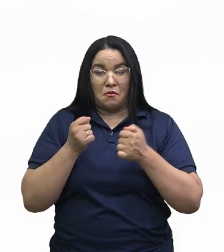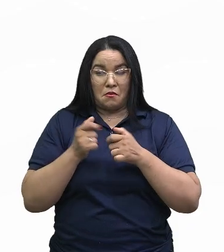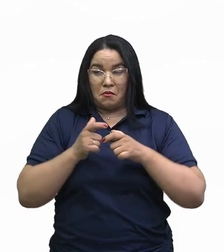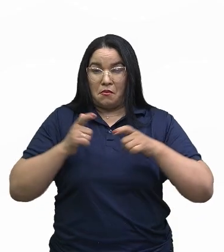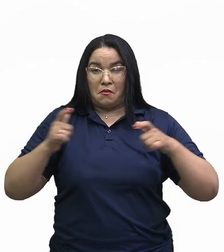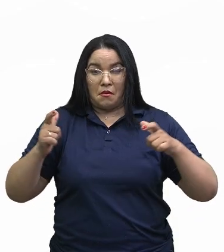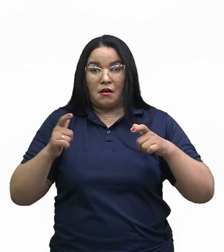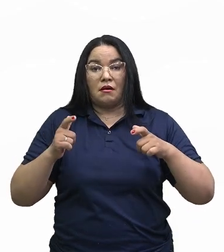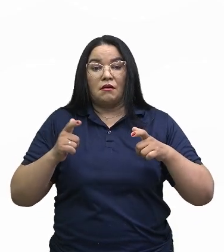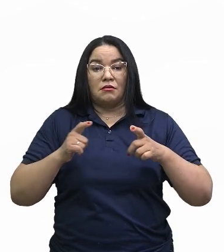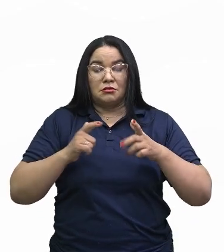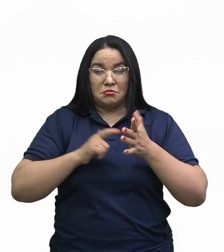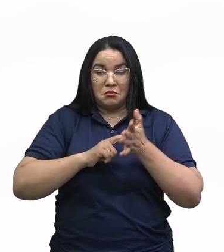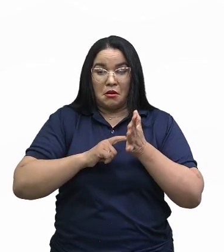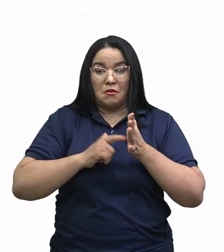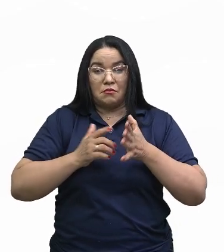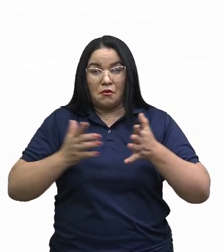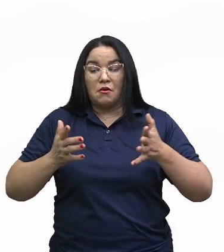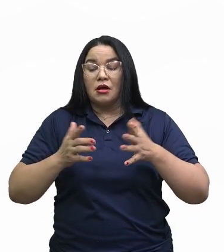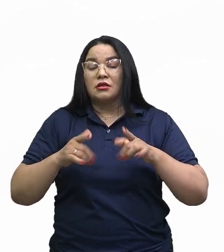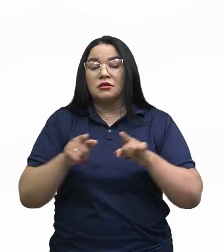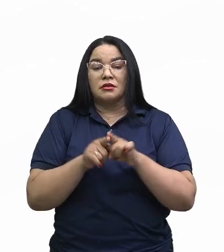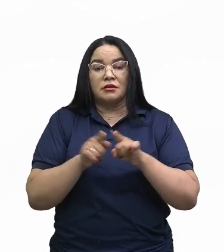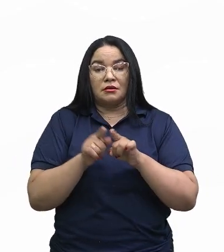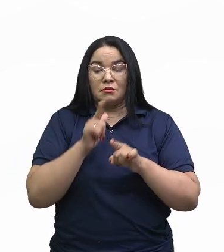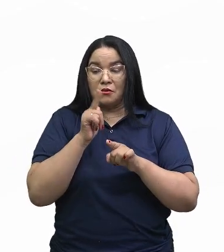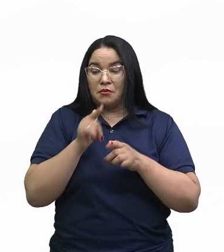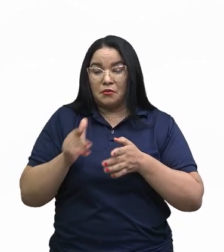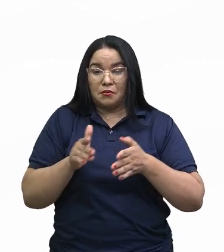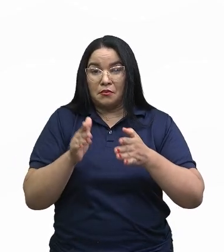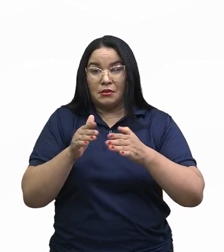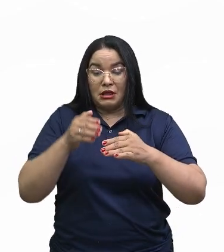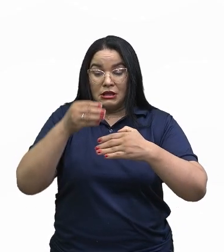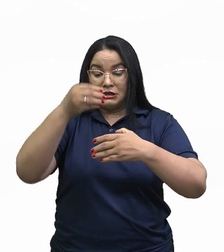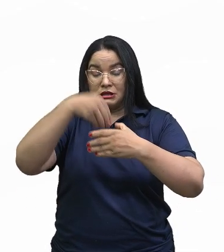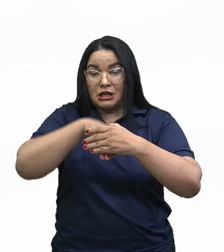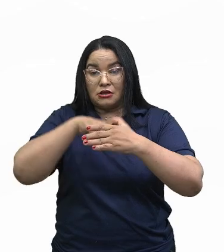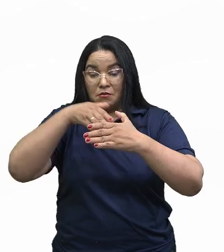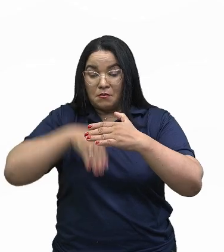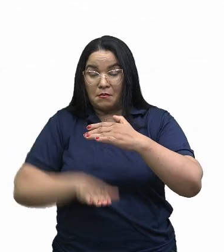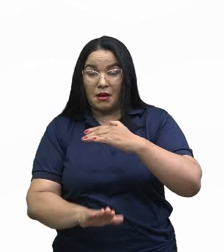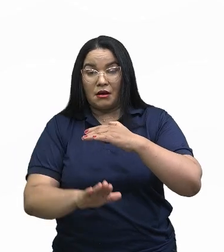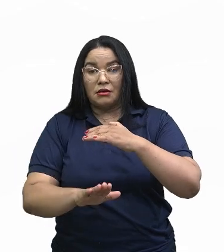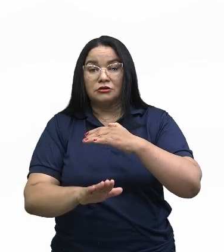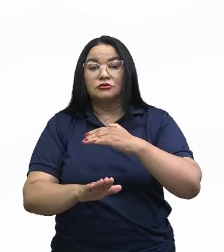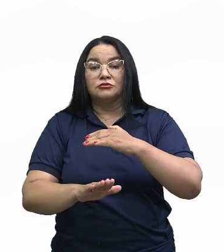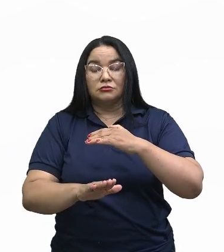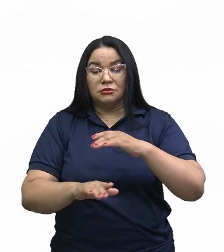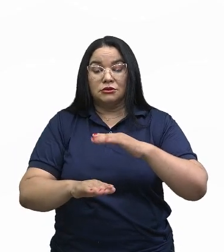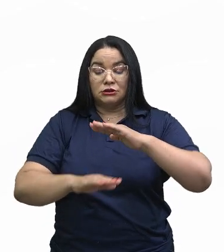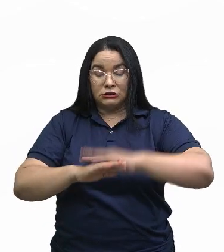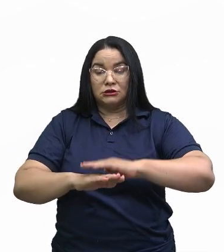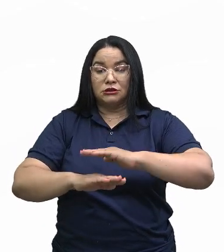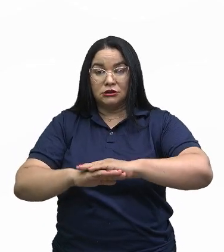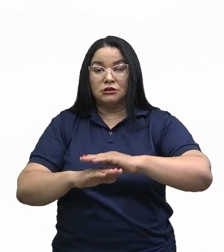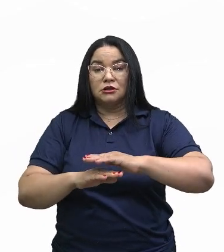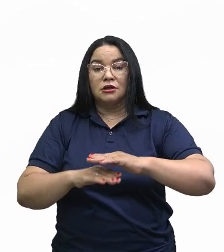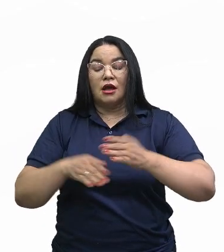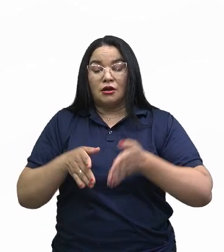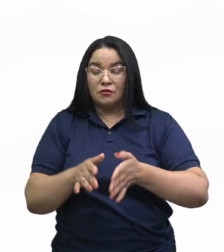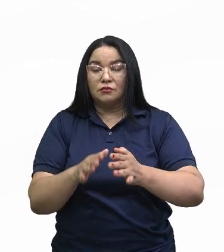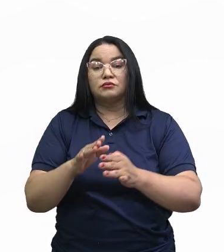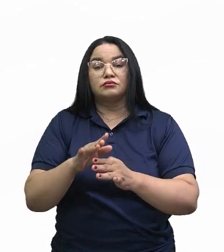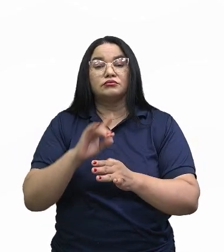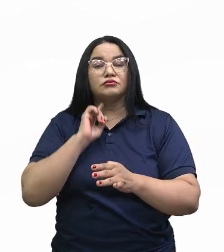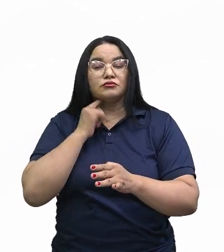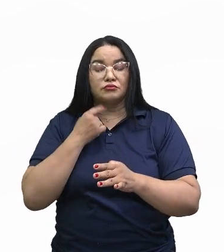também de lençóis freáticos que estão ali no subsolo. Podemos ter poluição do ar, desmatamento e